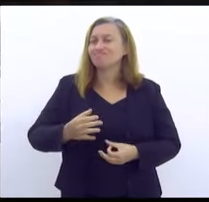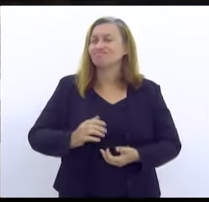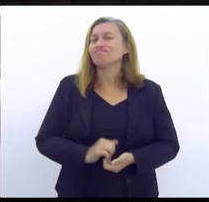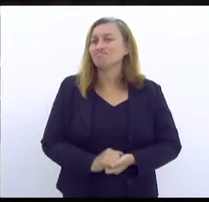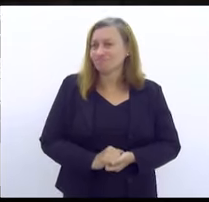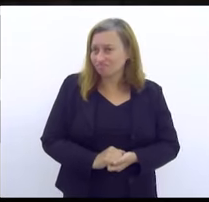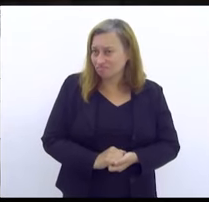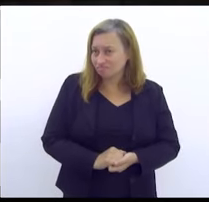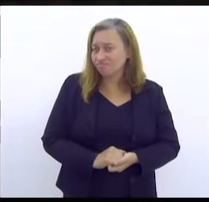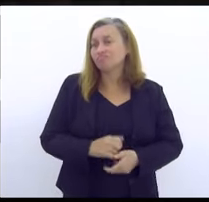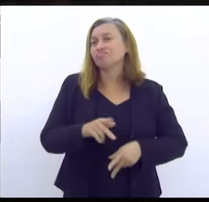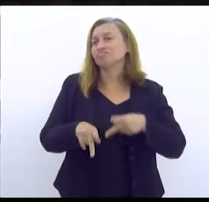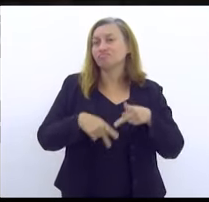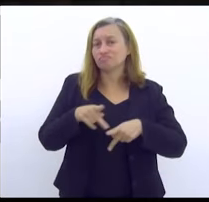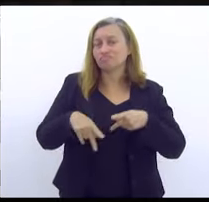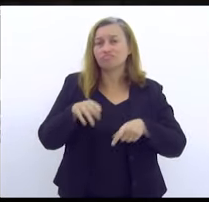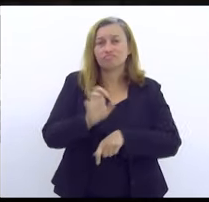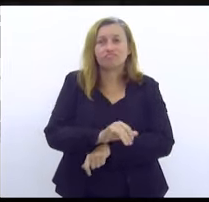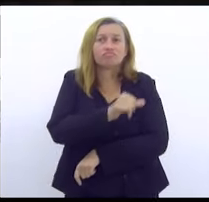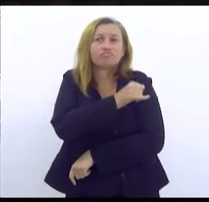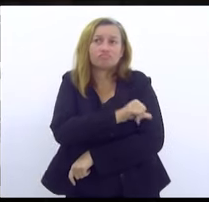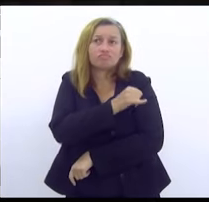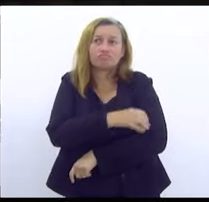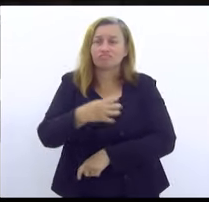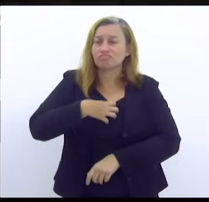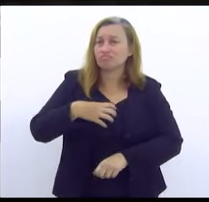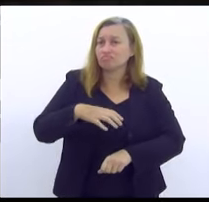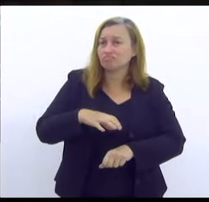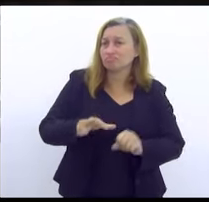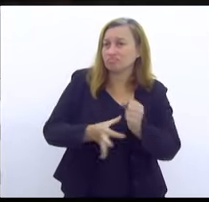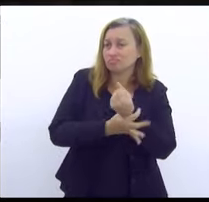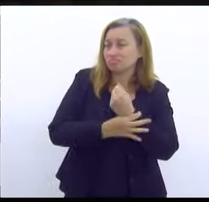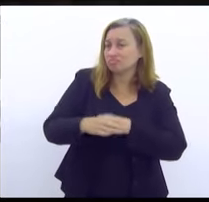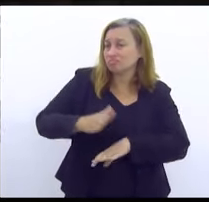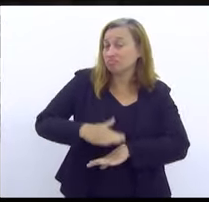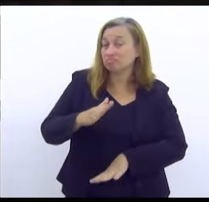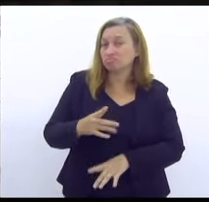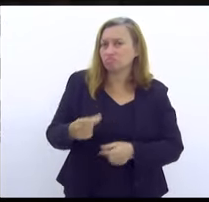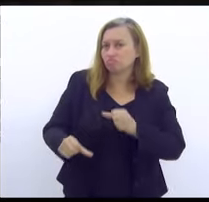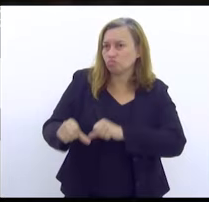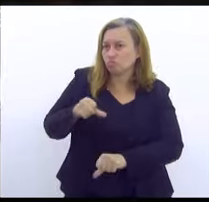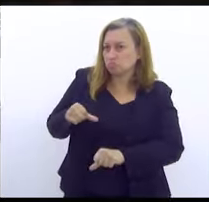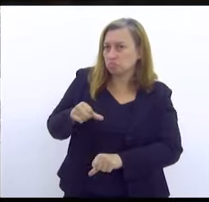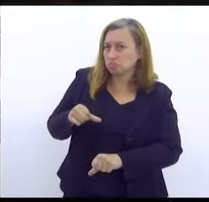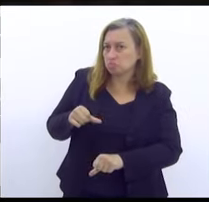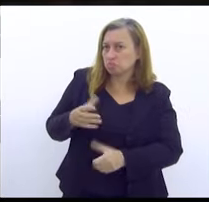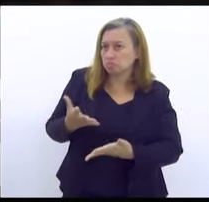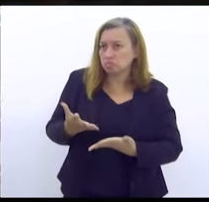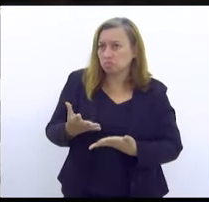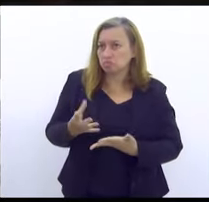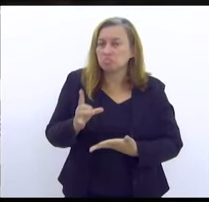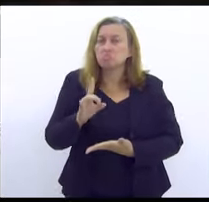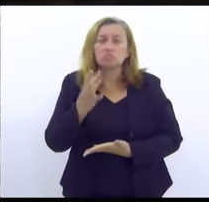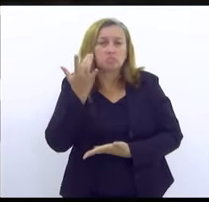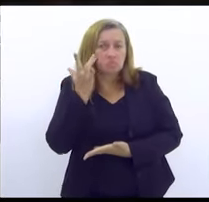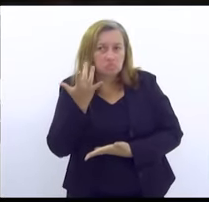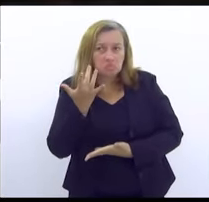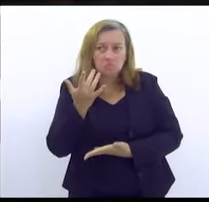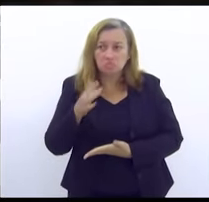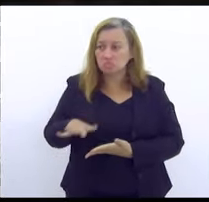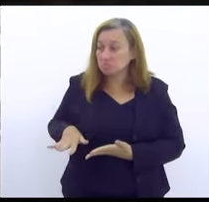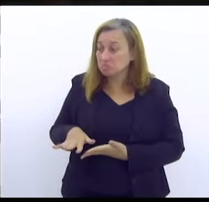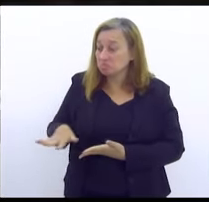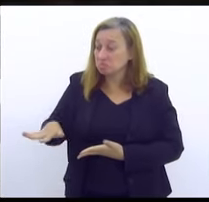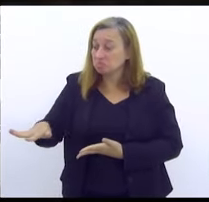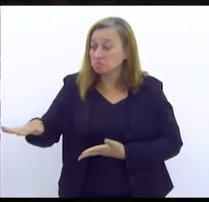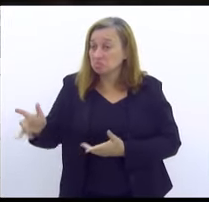contento da população do Rio de Janeiro se sentir mais segura. Muito pelo contrário. A gente só acha que é a favela, que é o